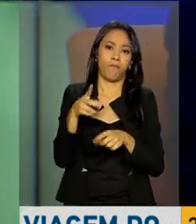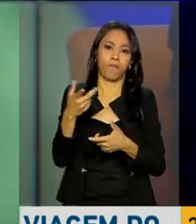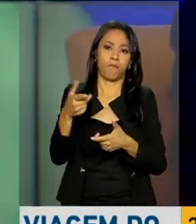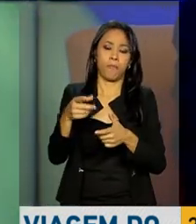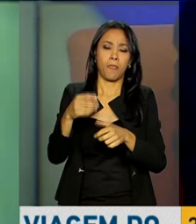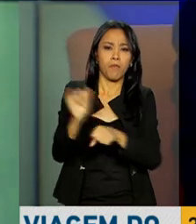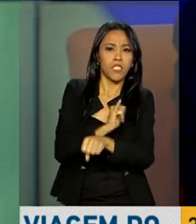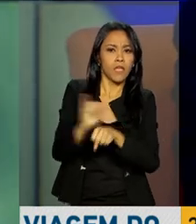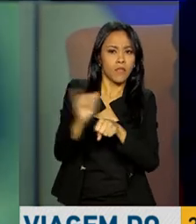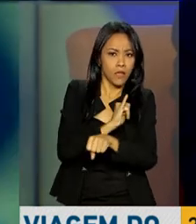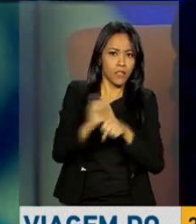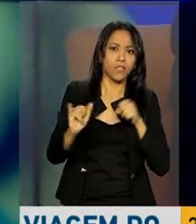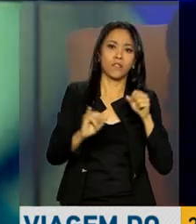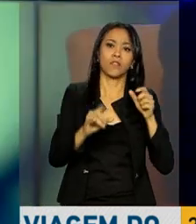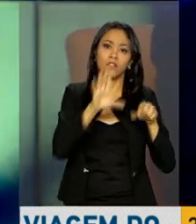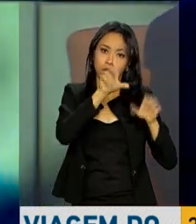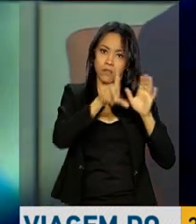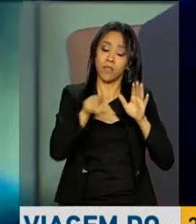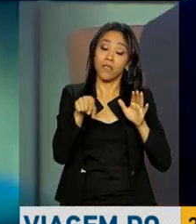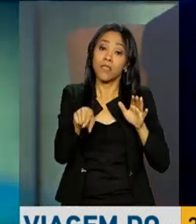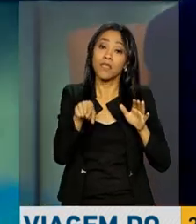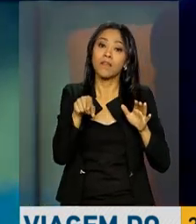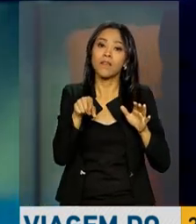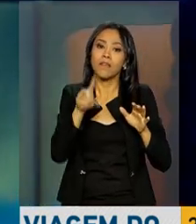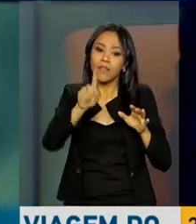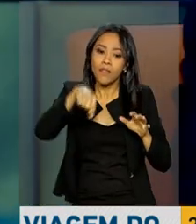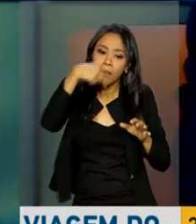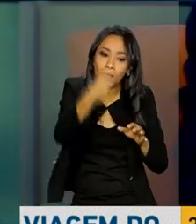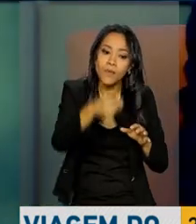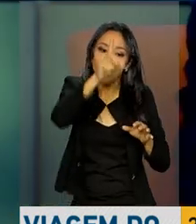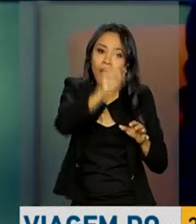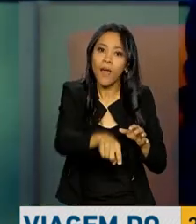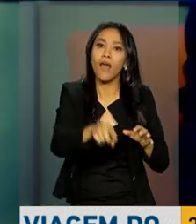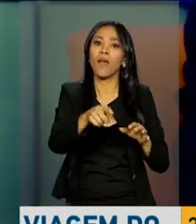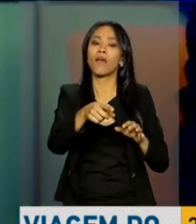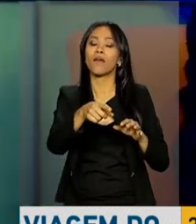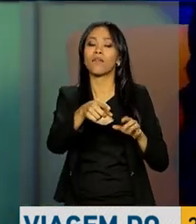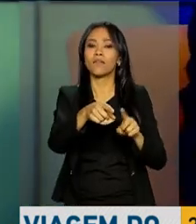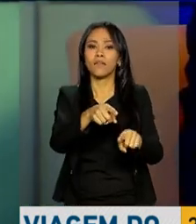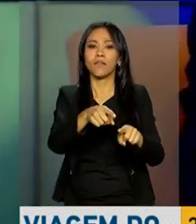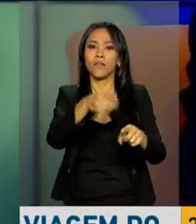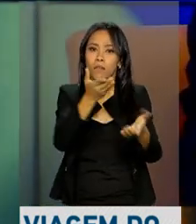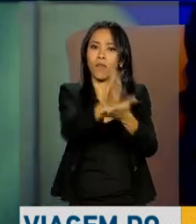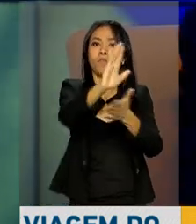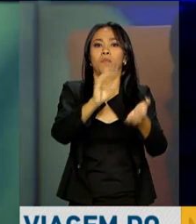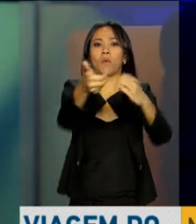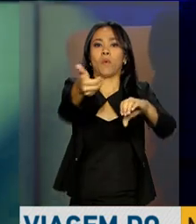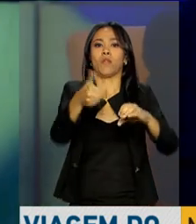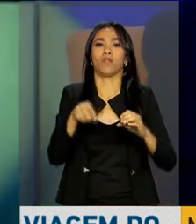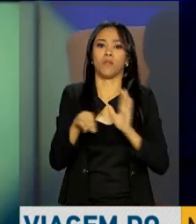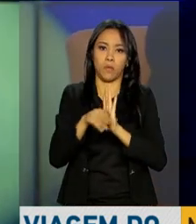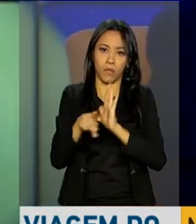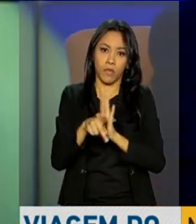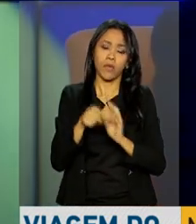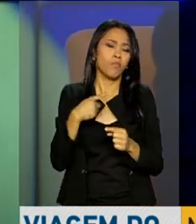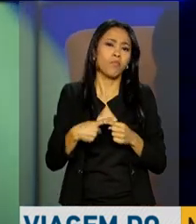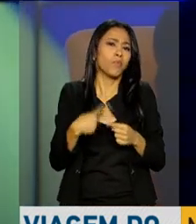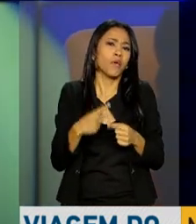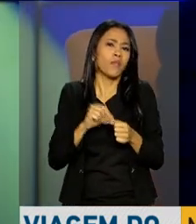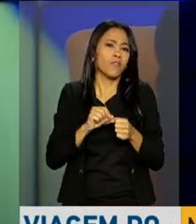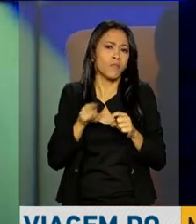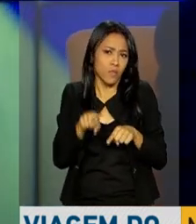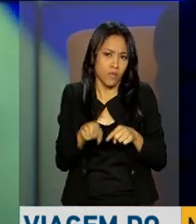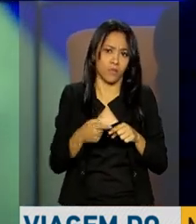tem eficácia imediata, dependente depois de uma aprovação pelo Congresso Nacional. E por que é que fizemos isto?